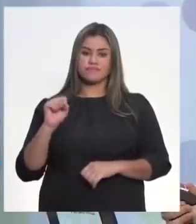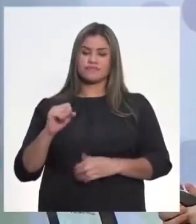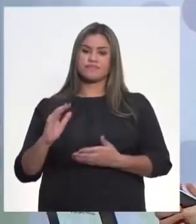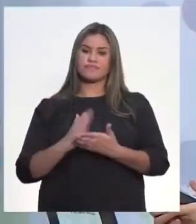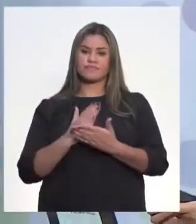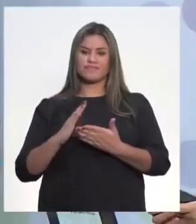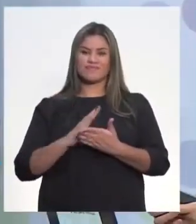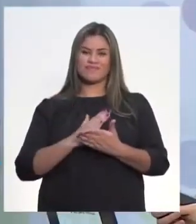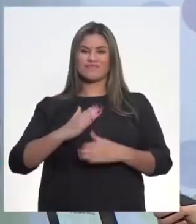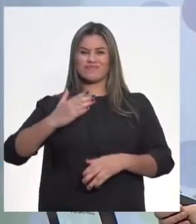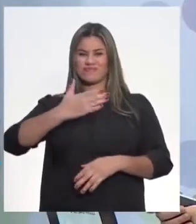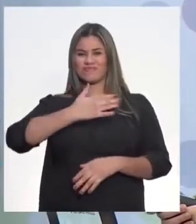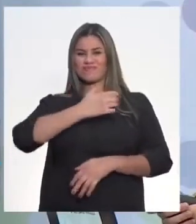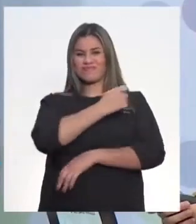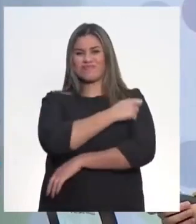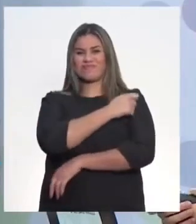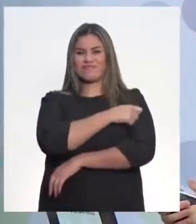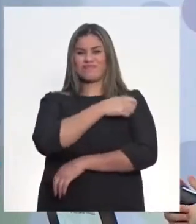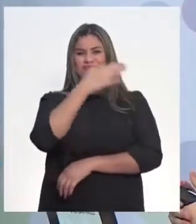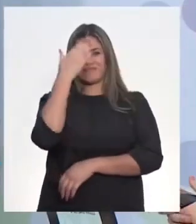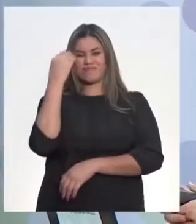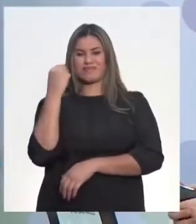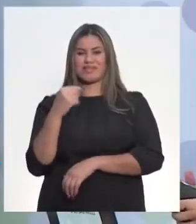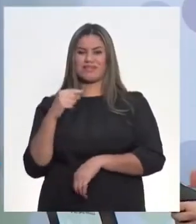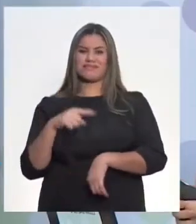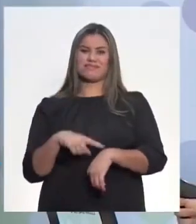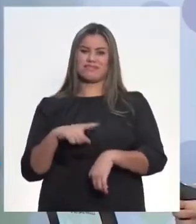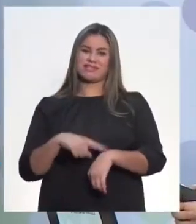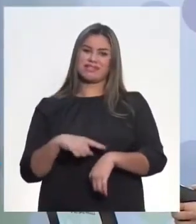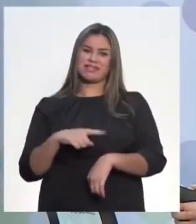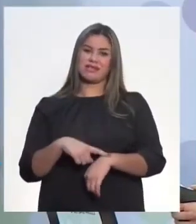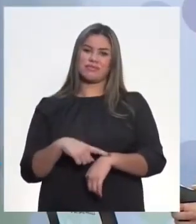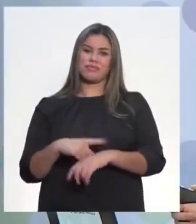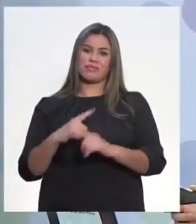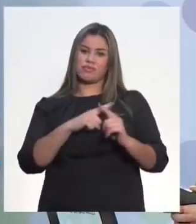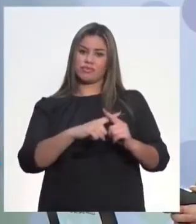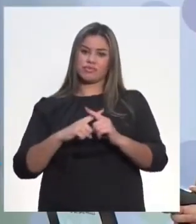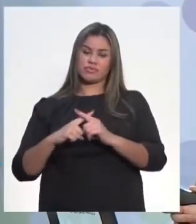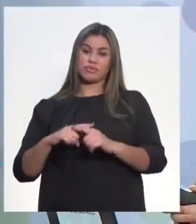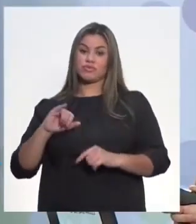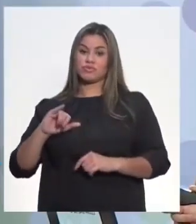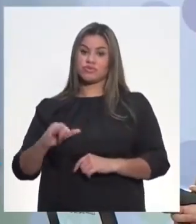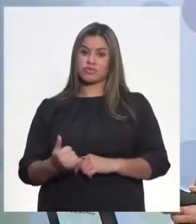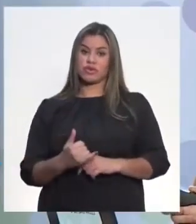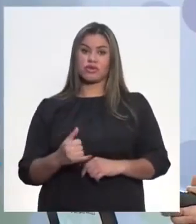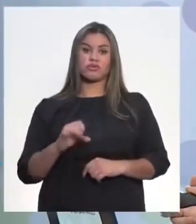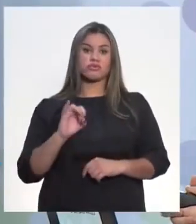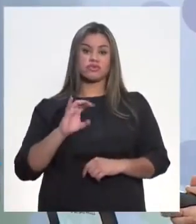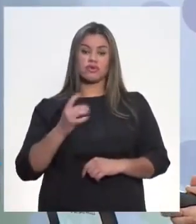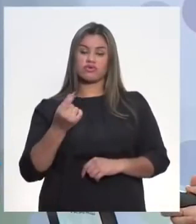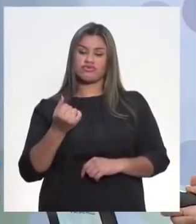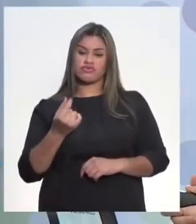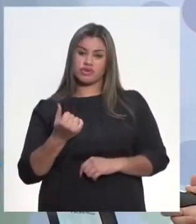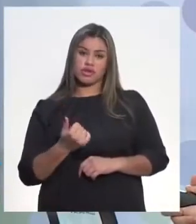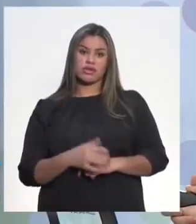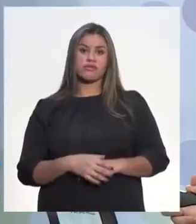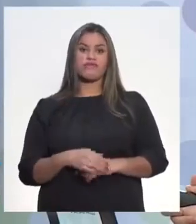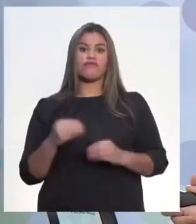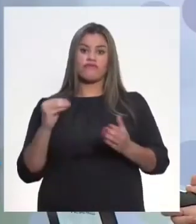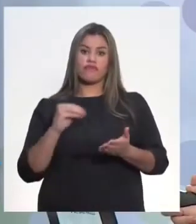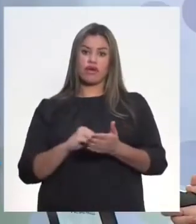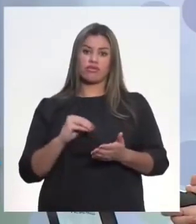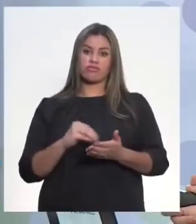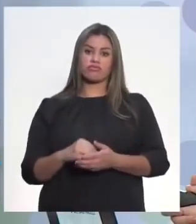até esqueceram da questão do tempo, né? Fizeram a multiplicação da taxa pelo capital. Então, a ideia